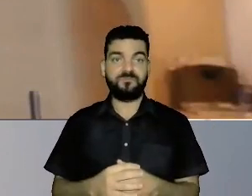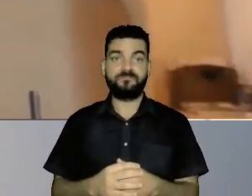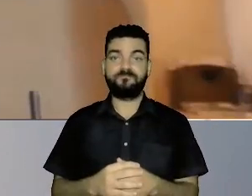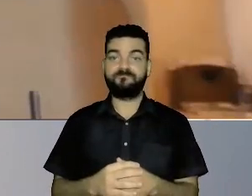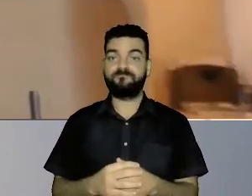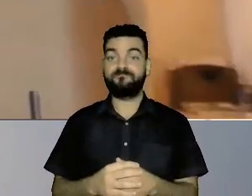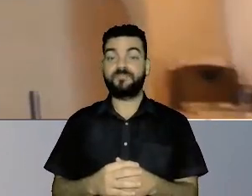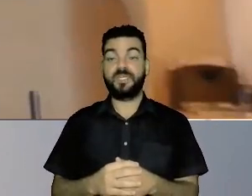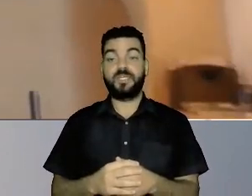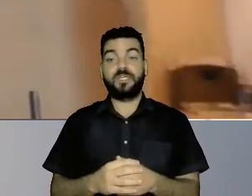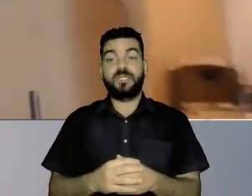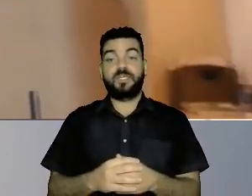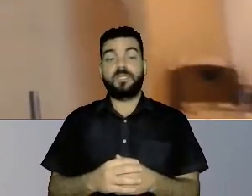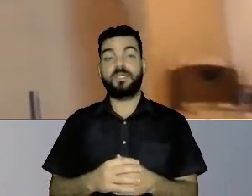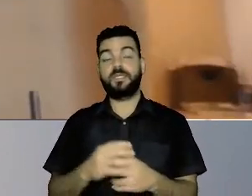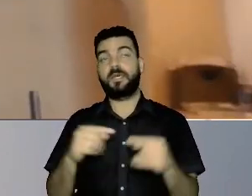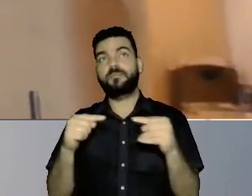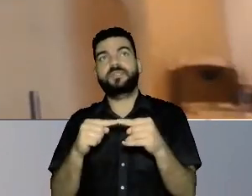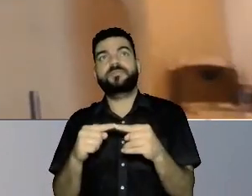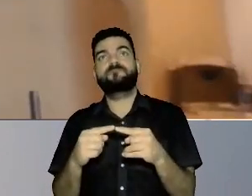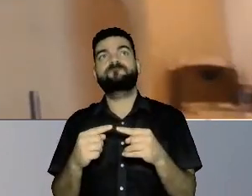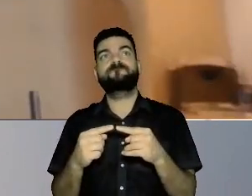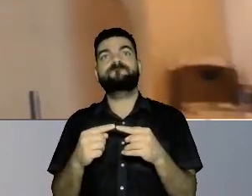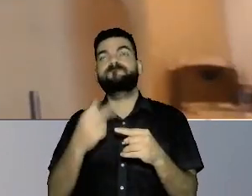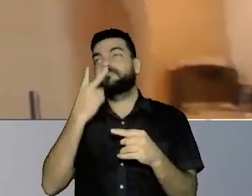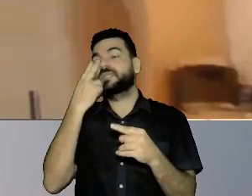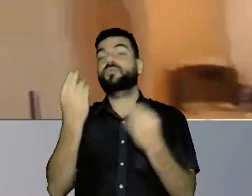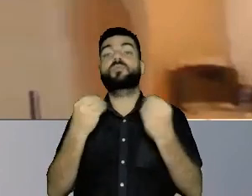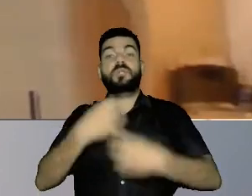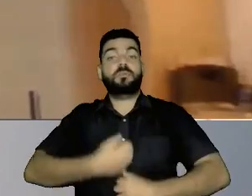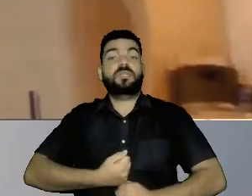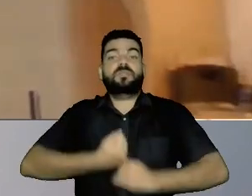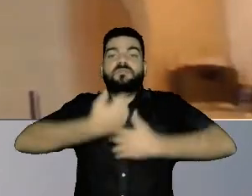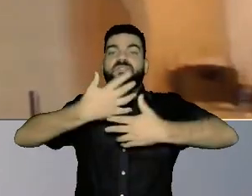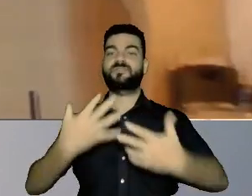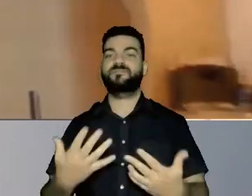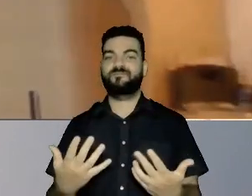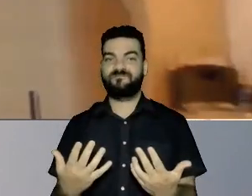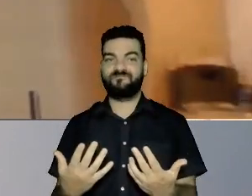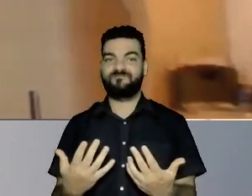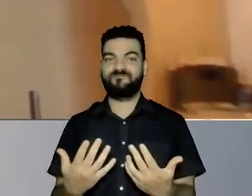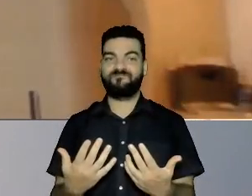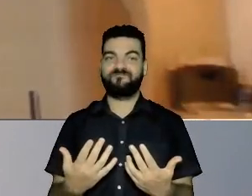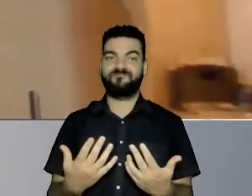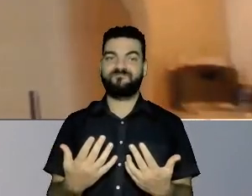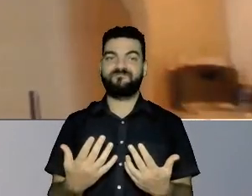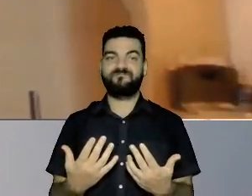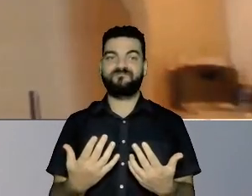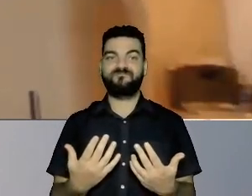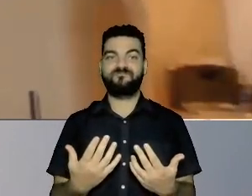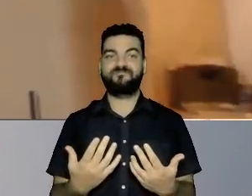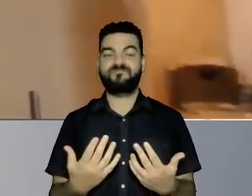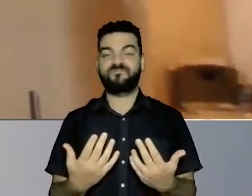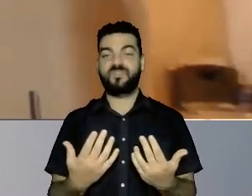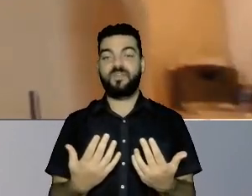nasceu como um reclamo da liberdade de expressão, nasce como uma arte de